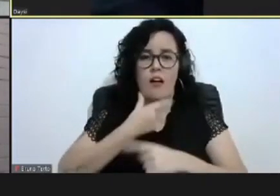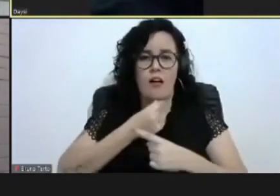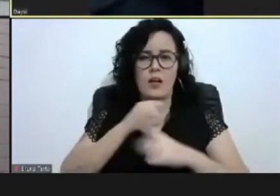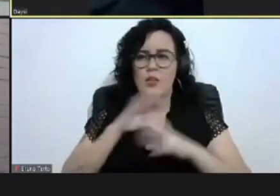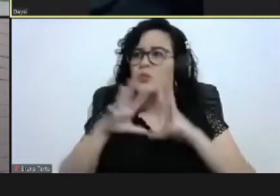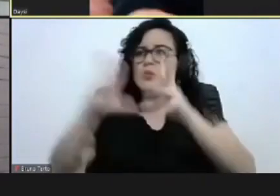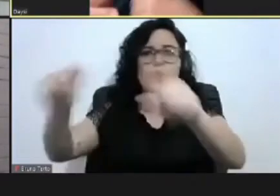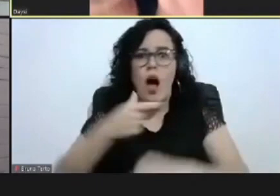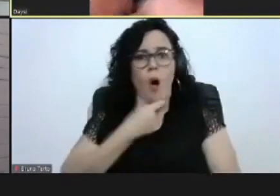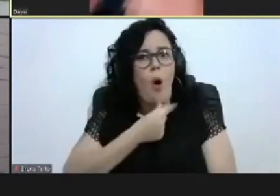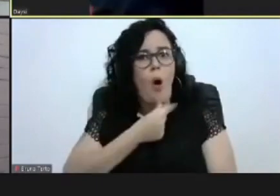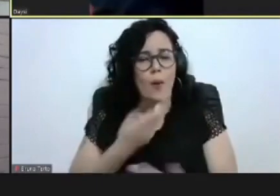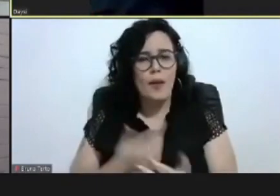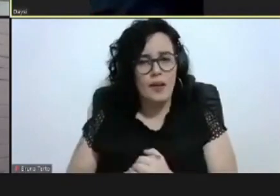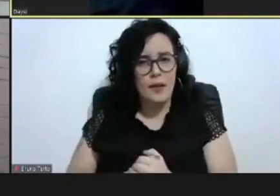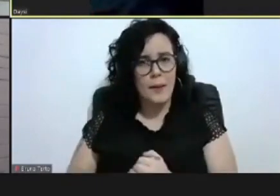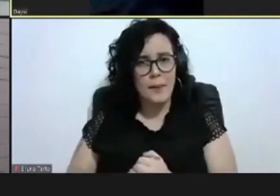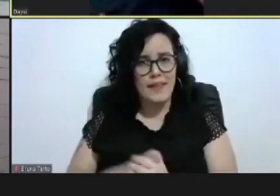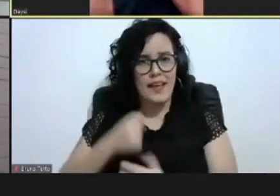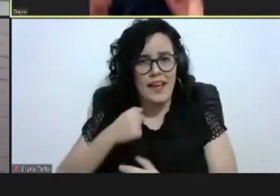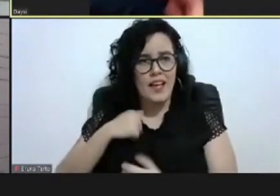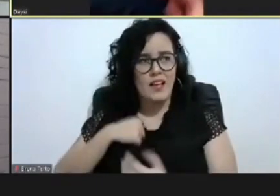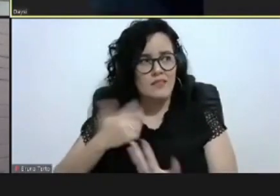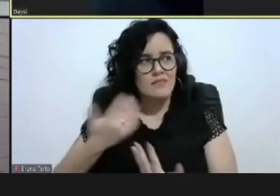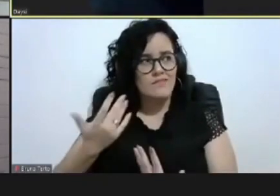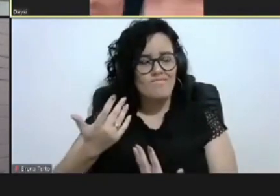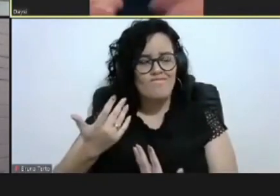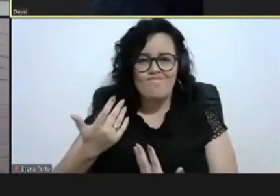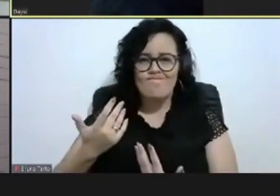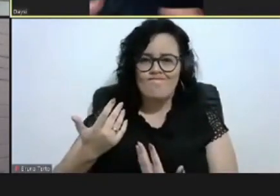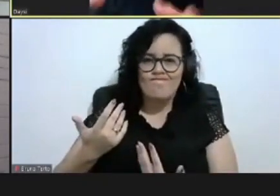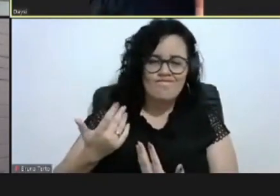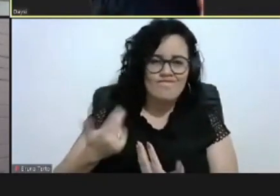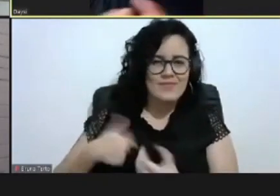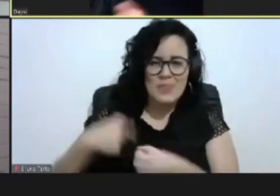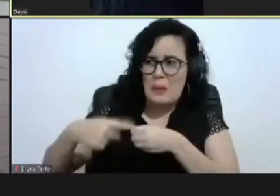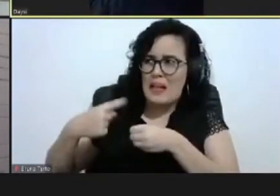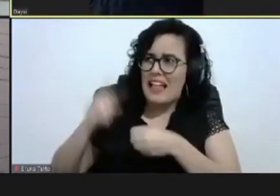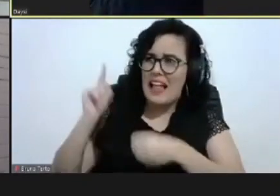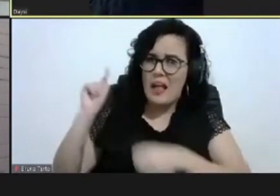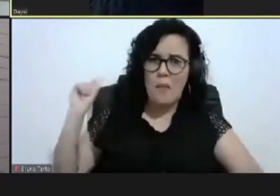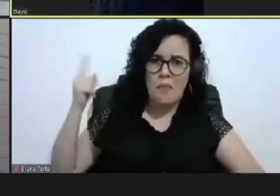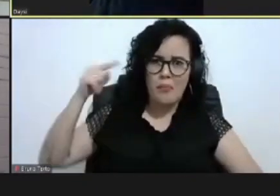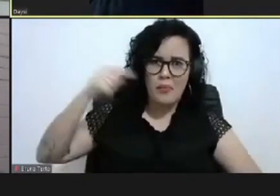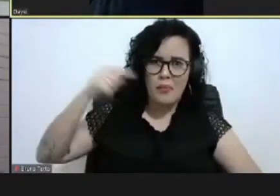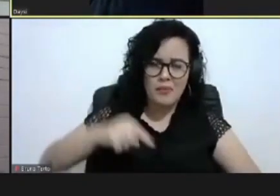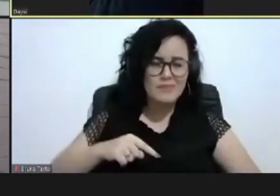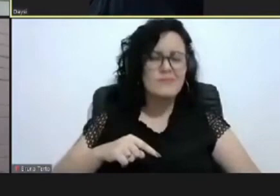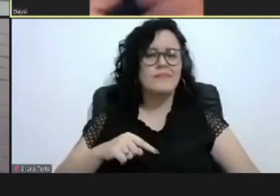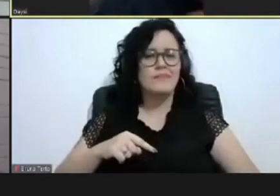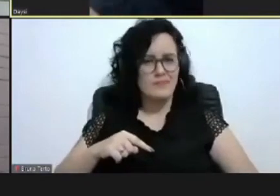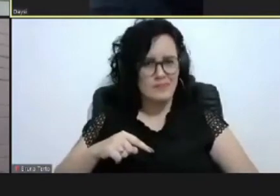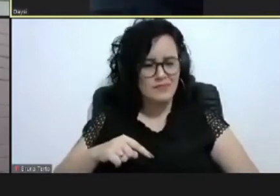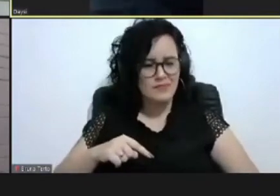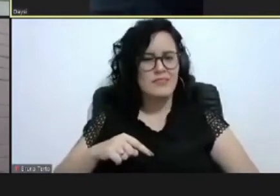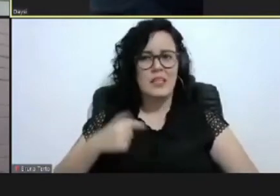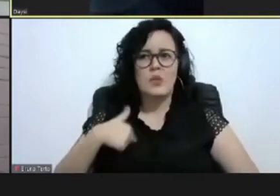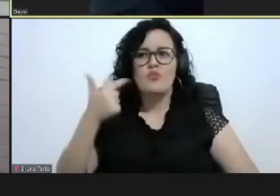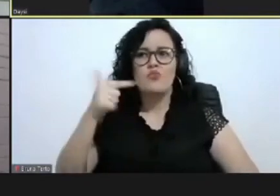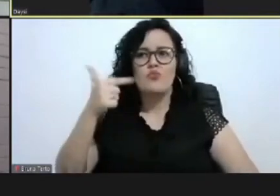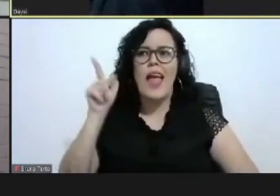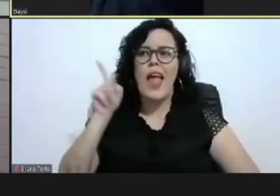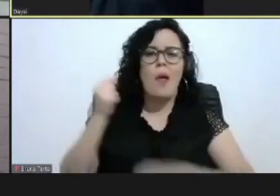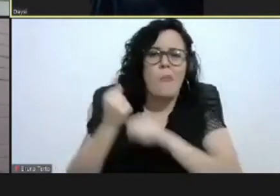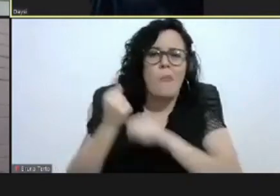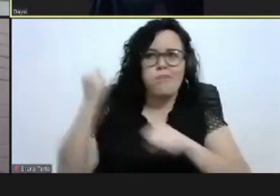era homem, né? E eu ali, vinda do interior, então, sem muito repertório, né? Sem